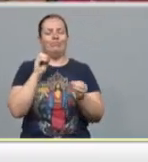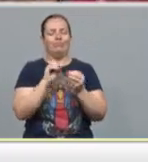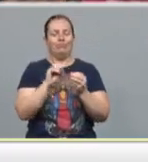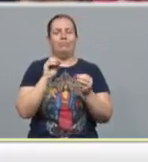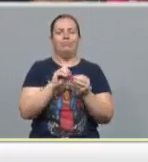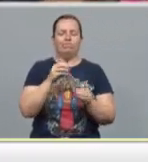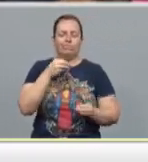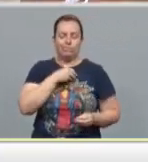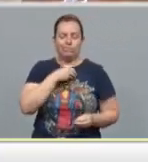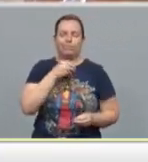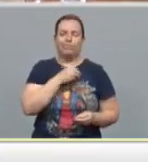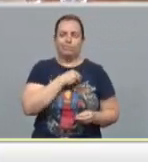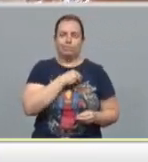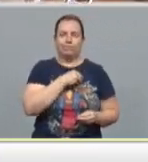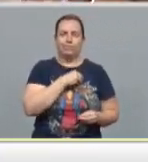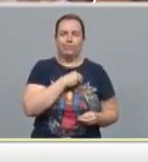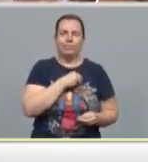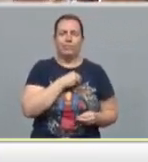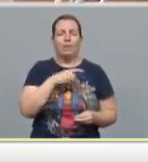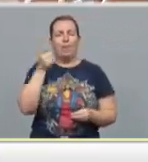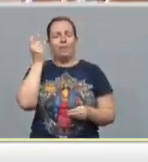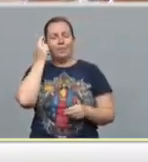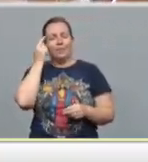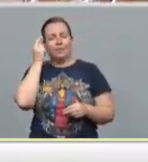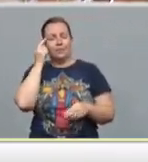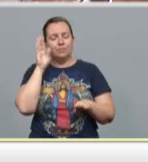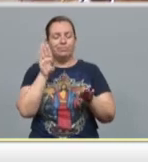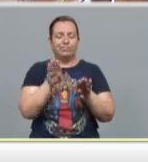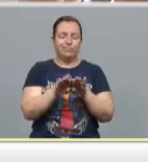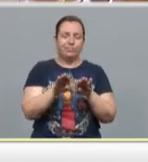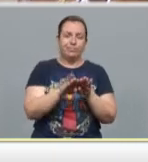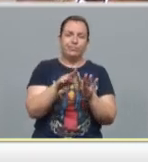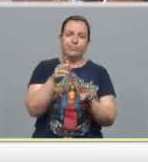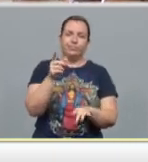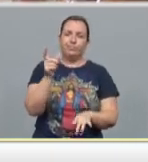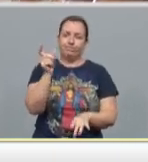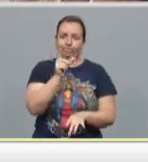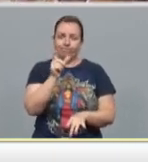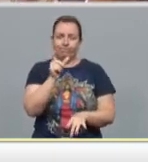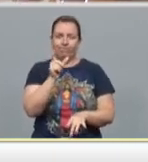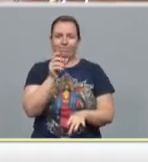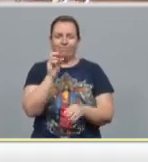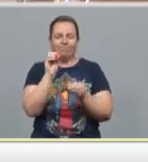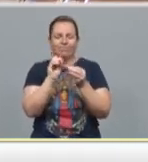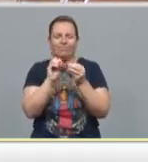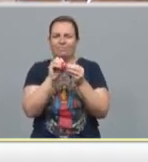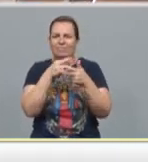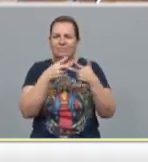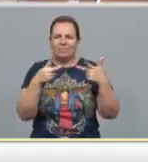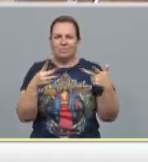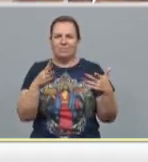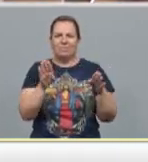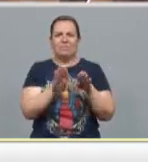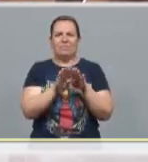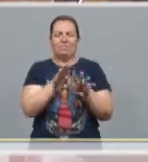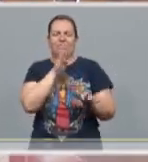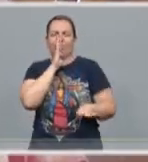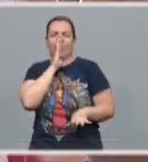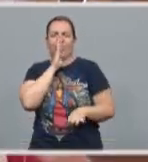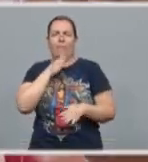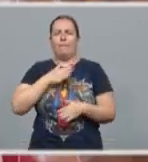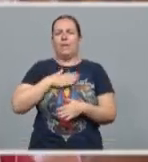irmãs, que pequei muitas vezes por pensamentos e palavras, atos e